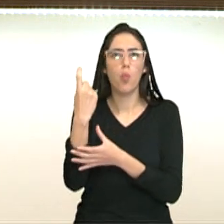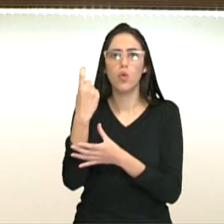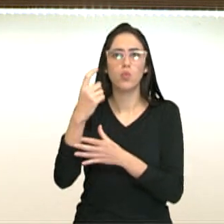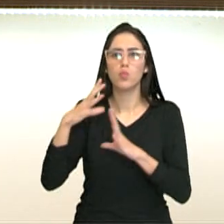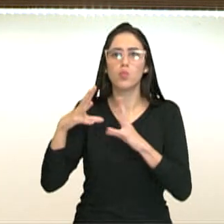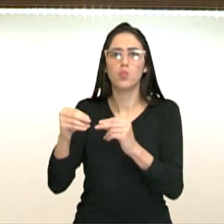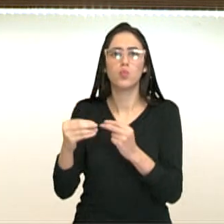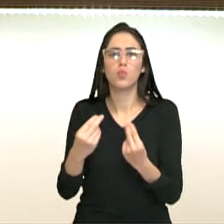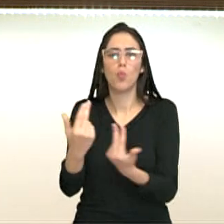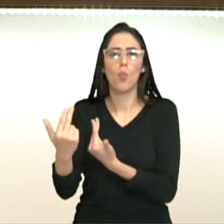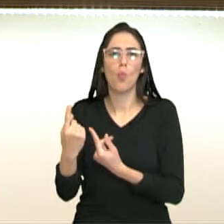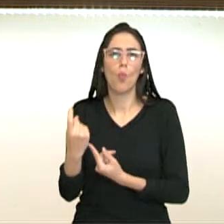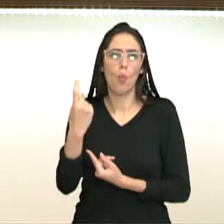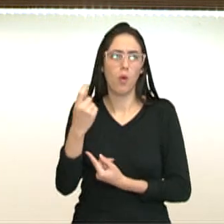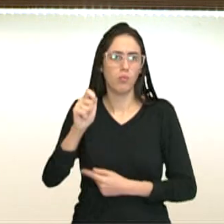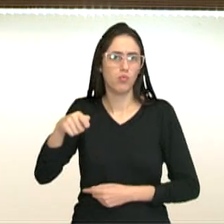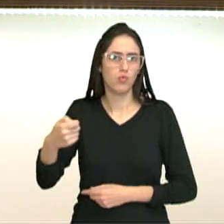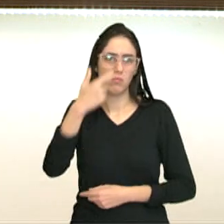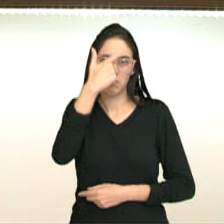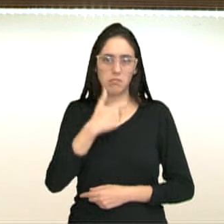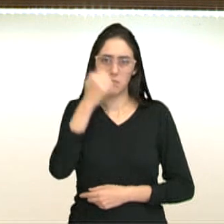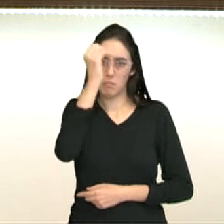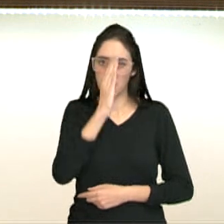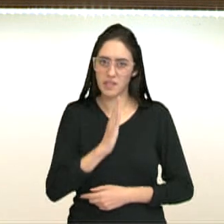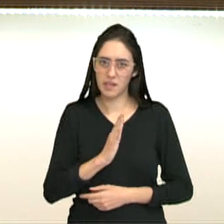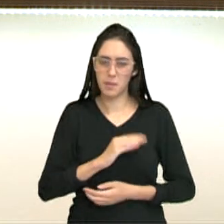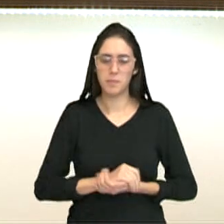única sobre o ser brasileiro.